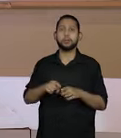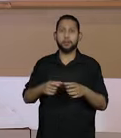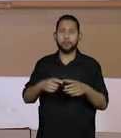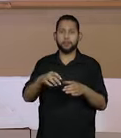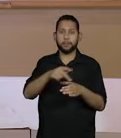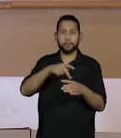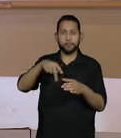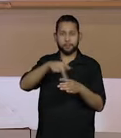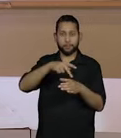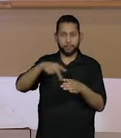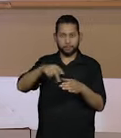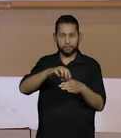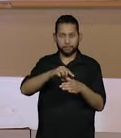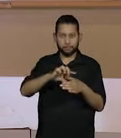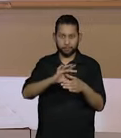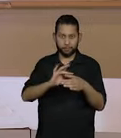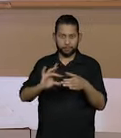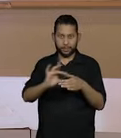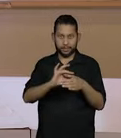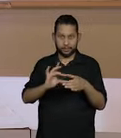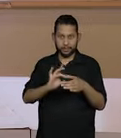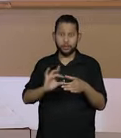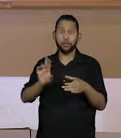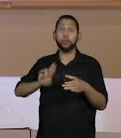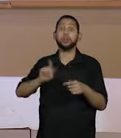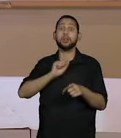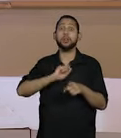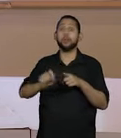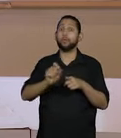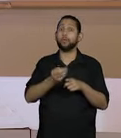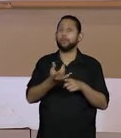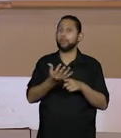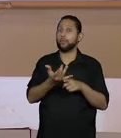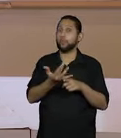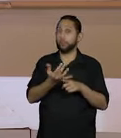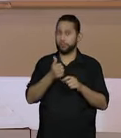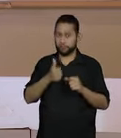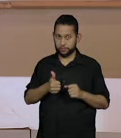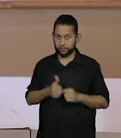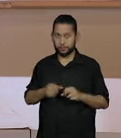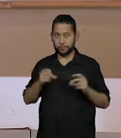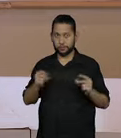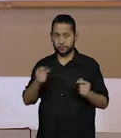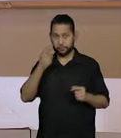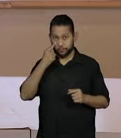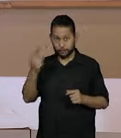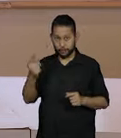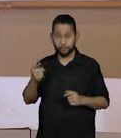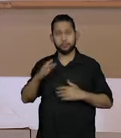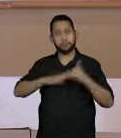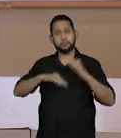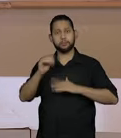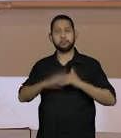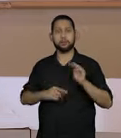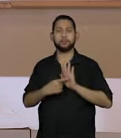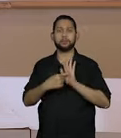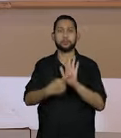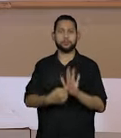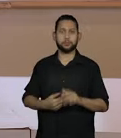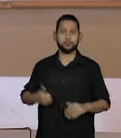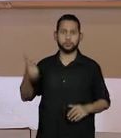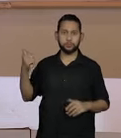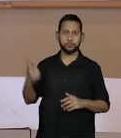de Petri e fósforo. Então vamos lá? Vamos colocar na prática